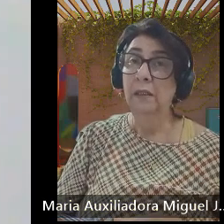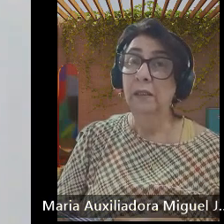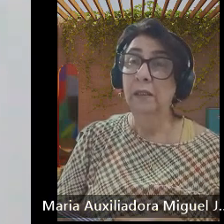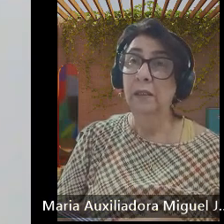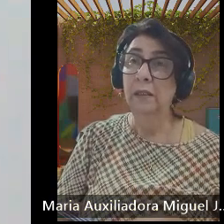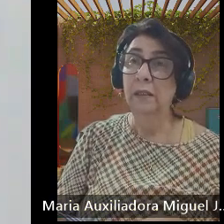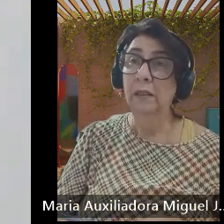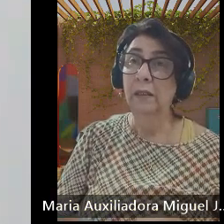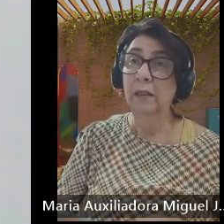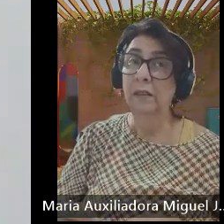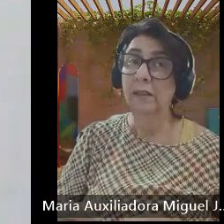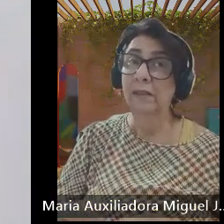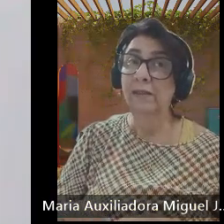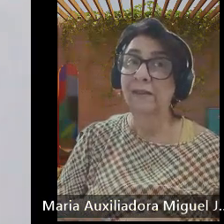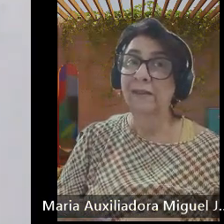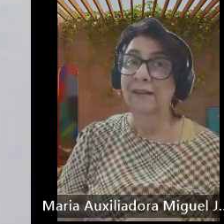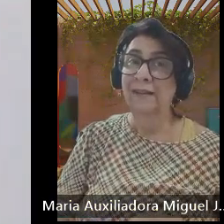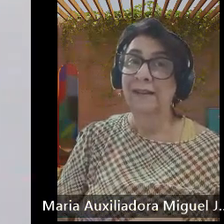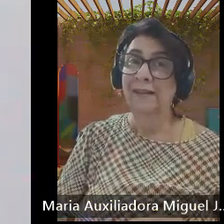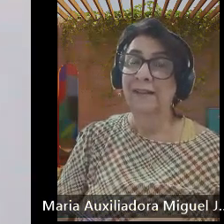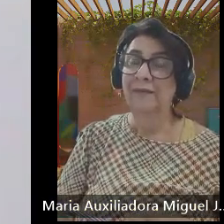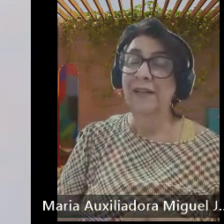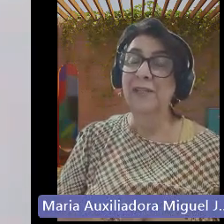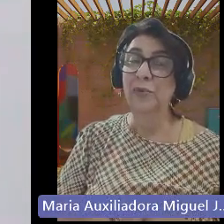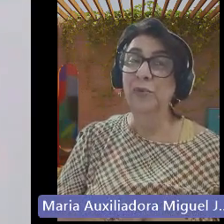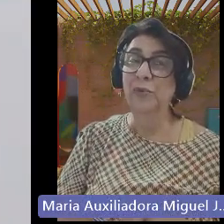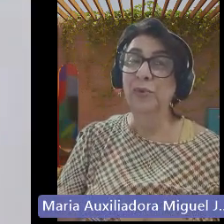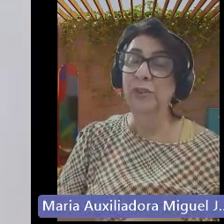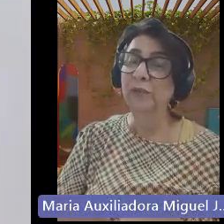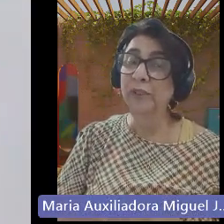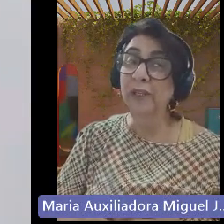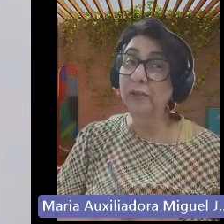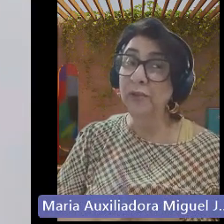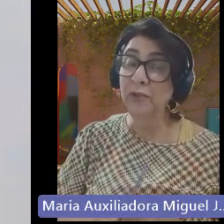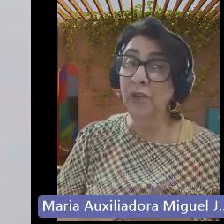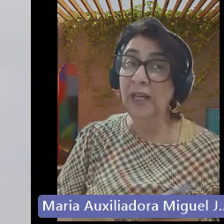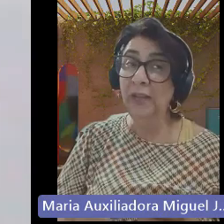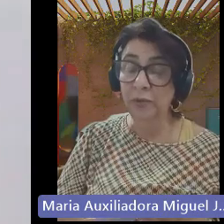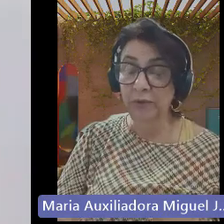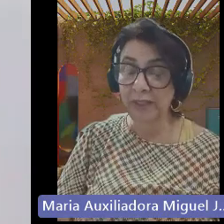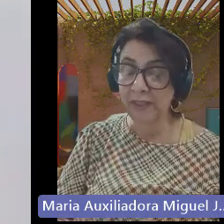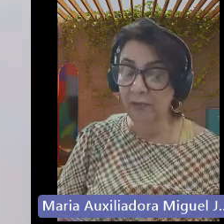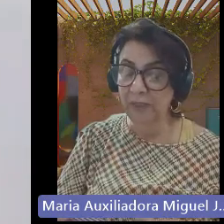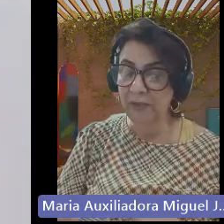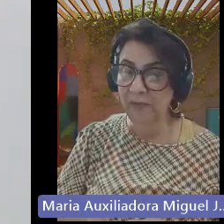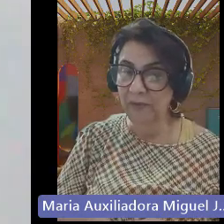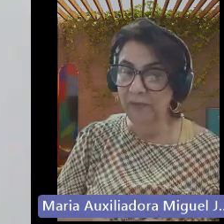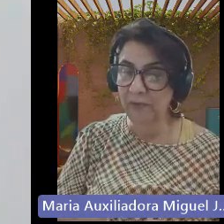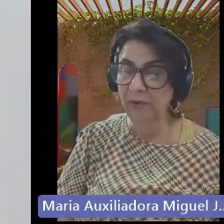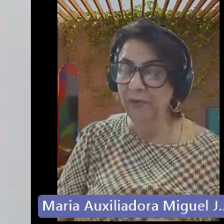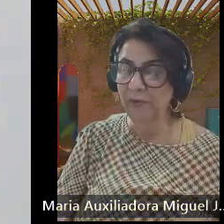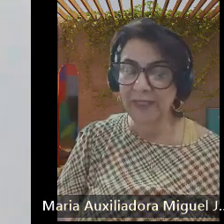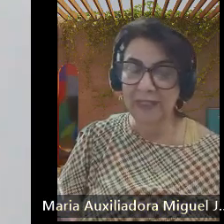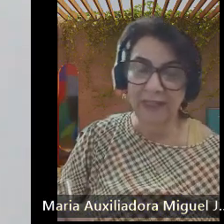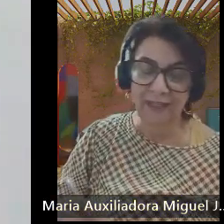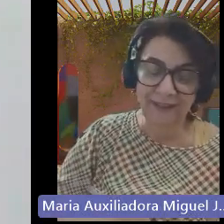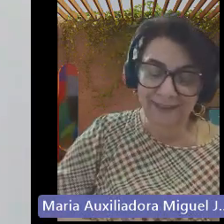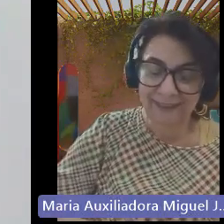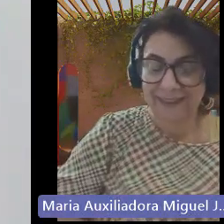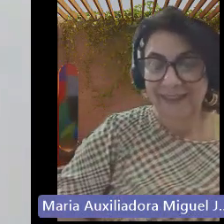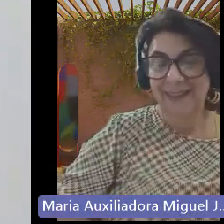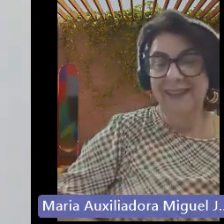as ementas, eu imagino que vai ser o tutor, né, que vai fazer Vai ser o tutor. Eu não vou ter condições de olhar todas, não. todas, muitas.